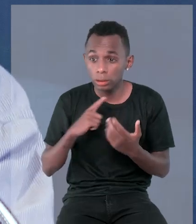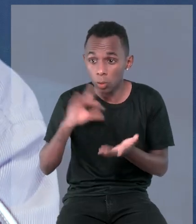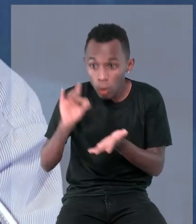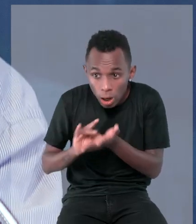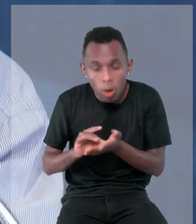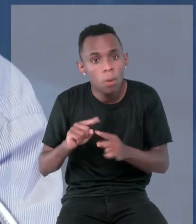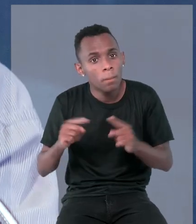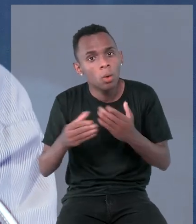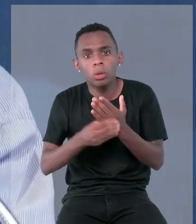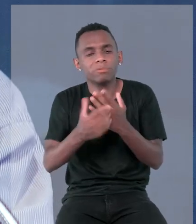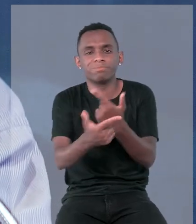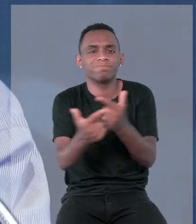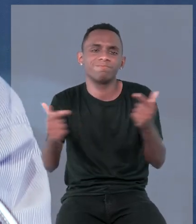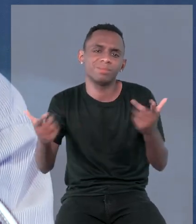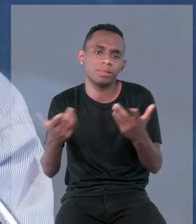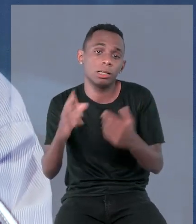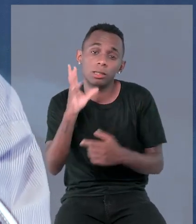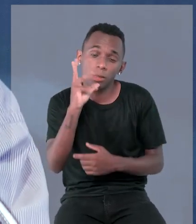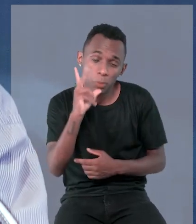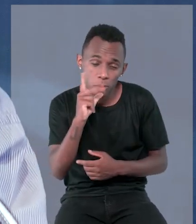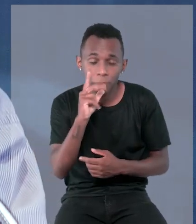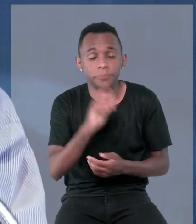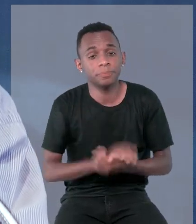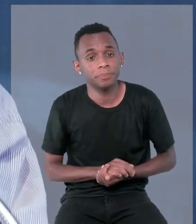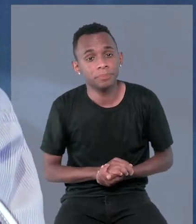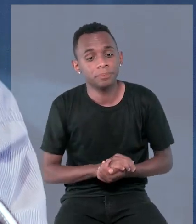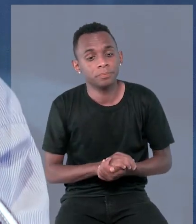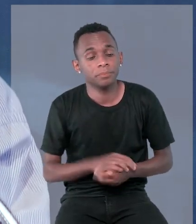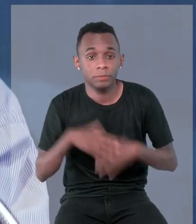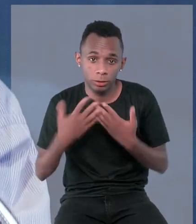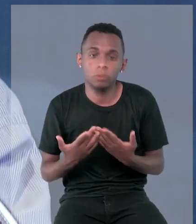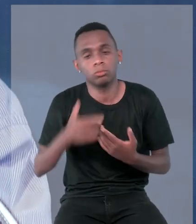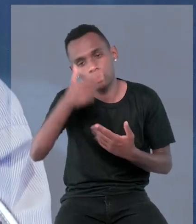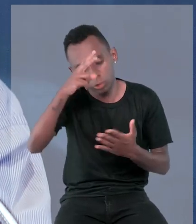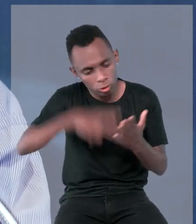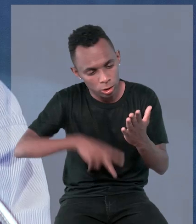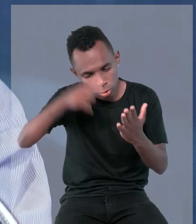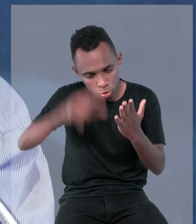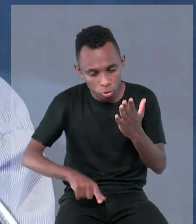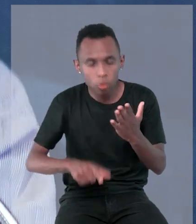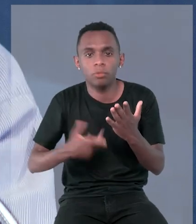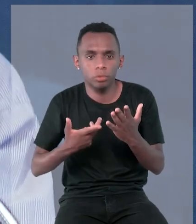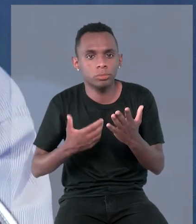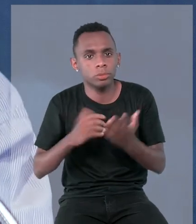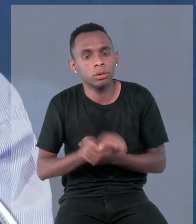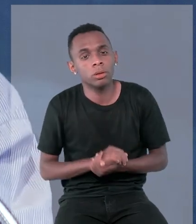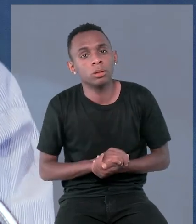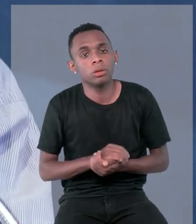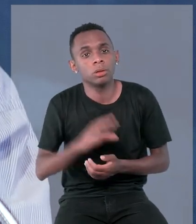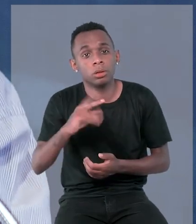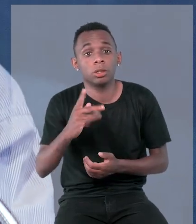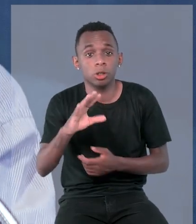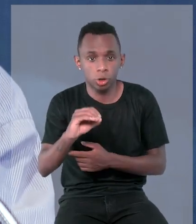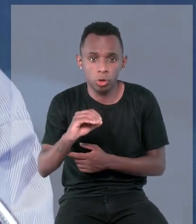originais, mas o livro também eu não tenho. O livro demorou um pouco, né? Bom, eu tornei a ler, né? O Chico